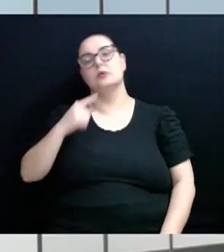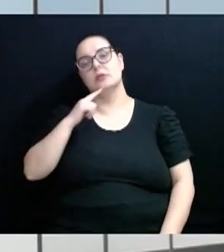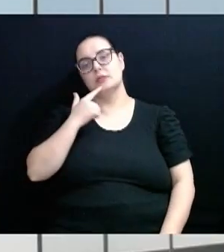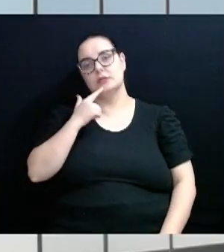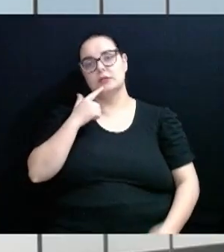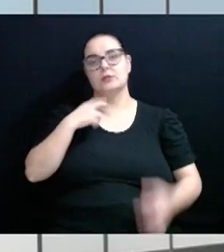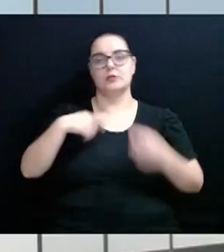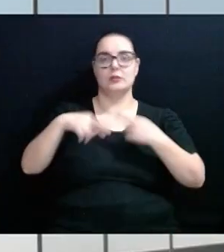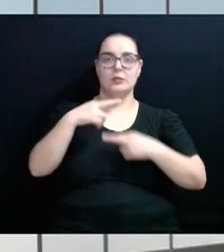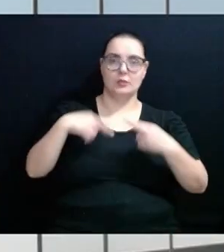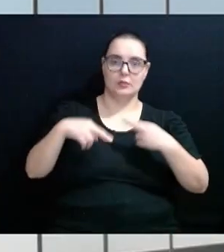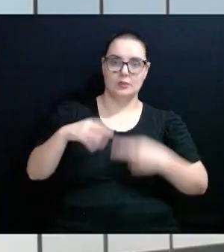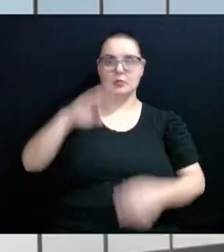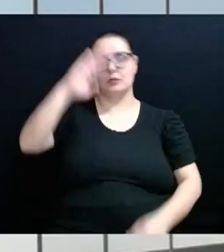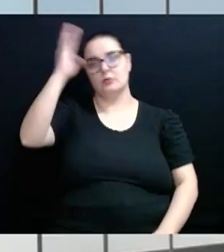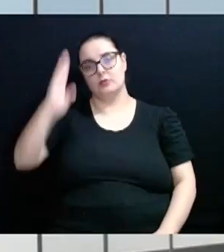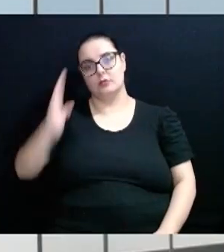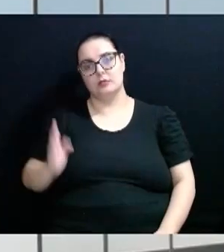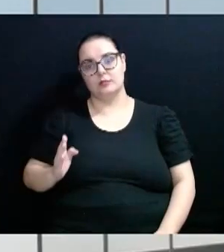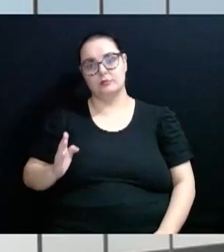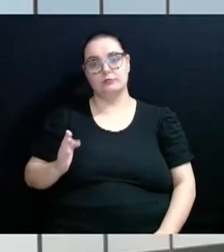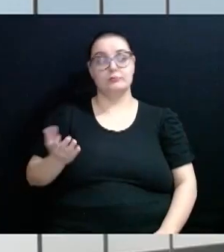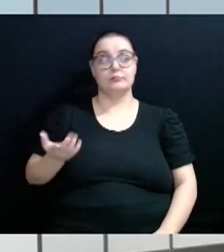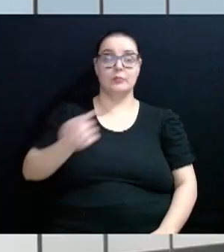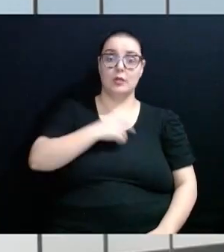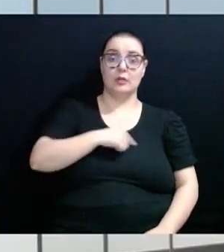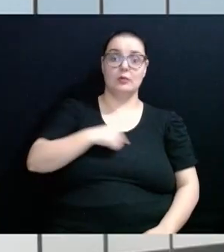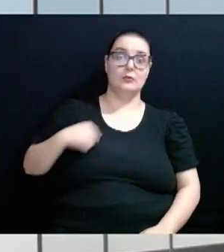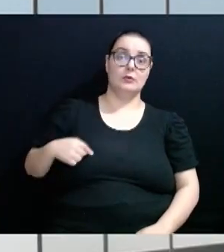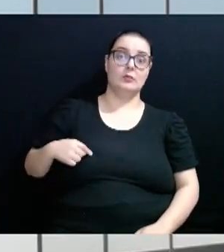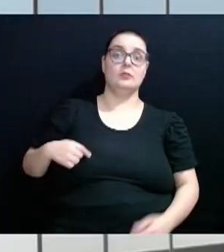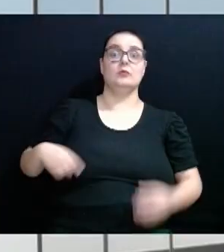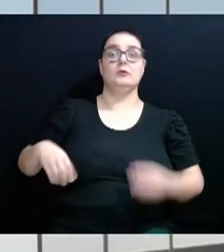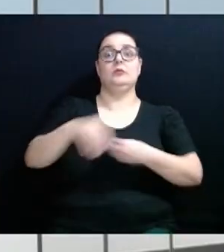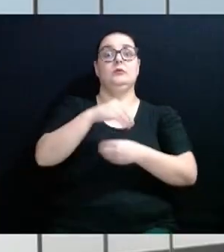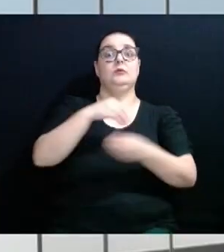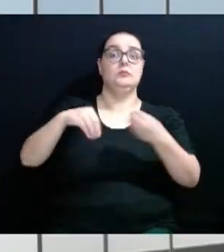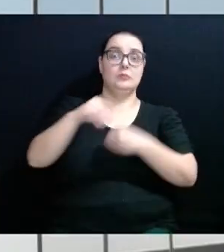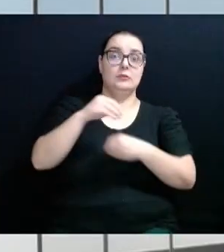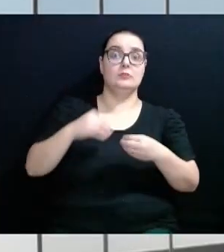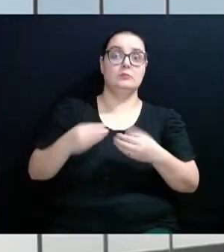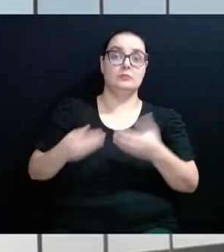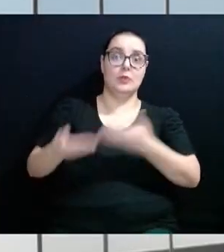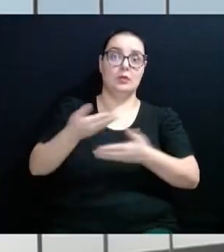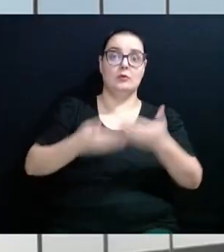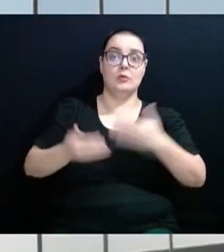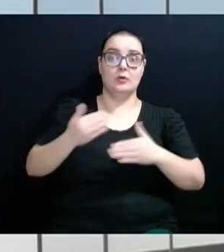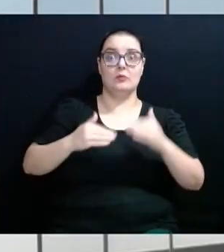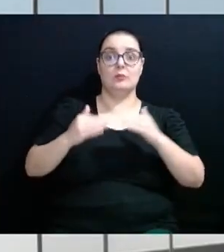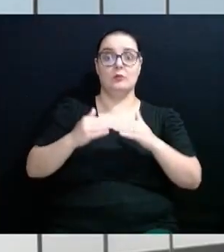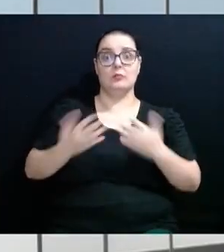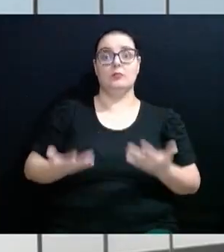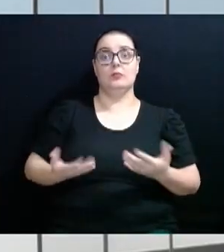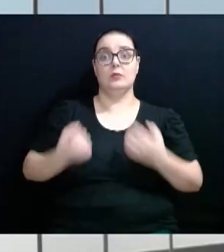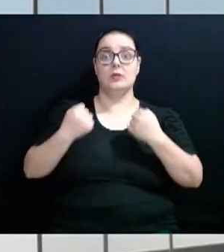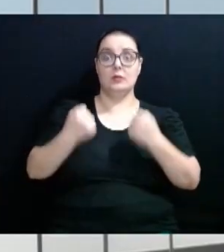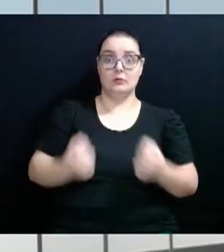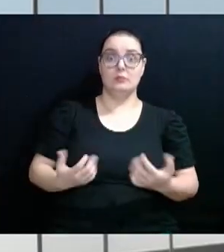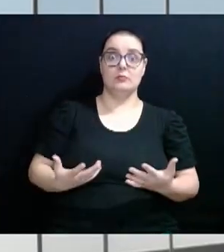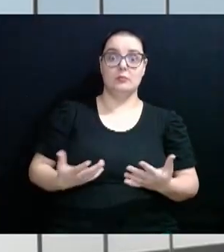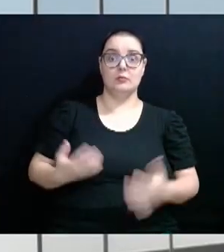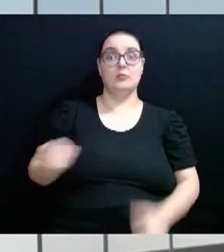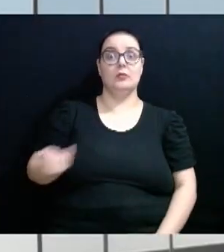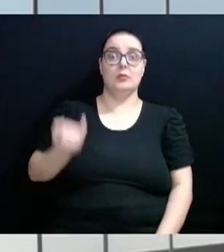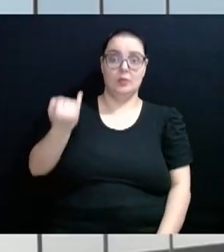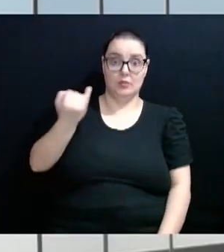ao Brasil, mas a China está no meio de uma negociação também muito pesada e importante com os